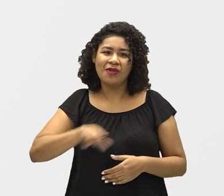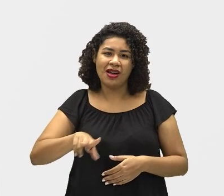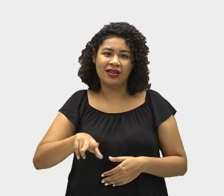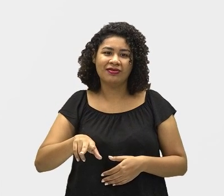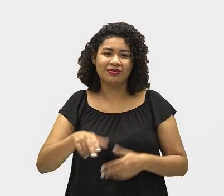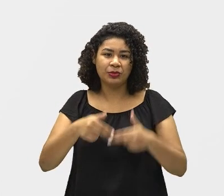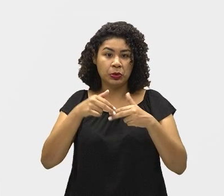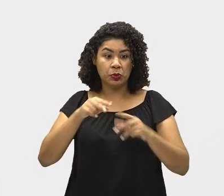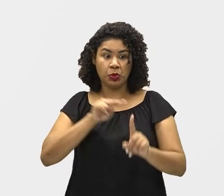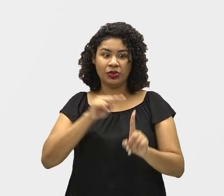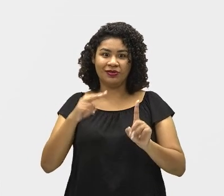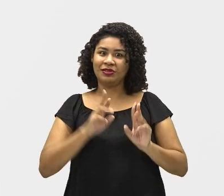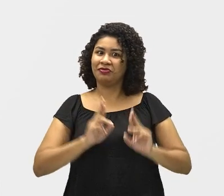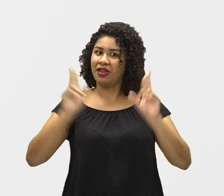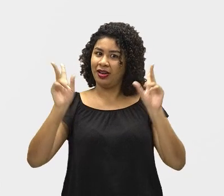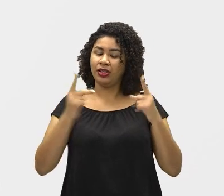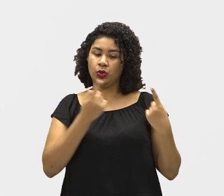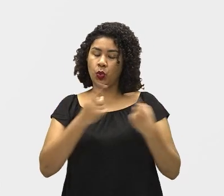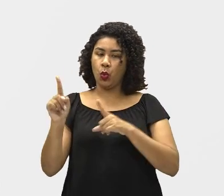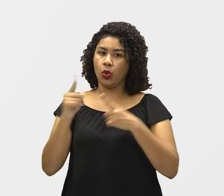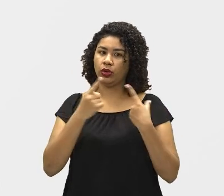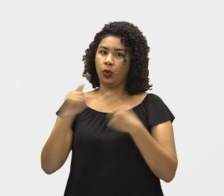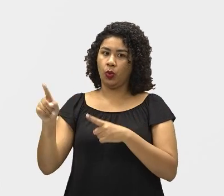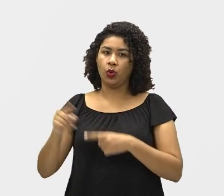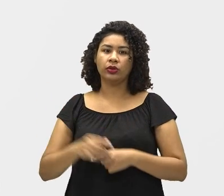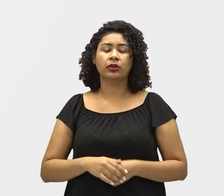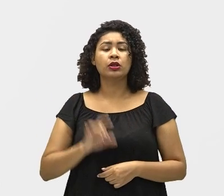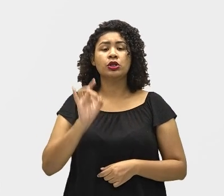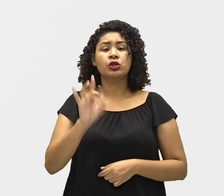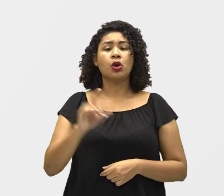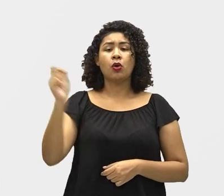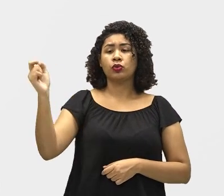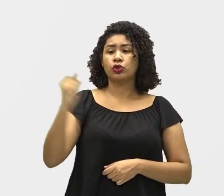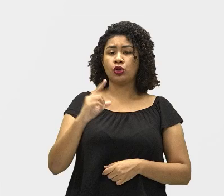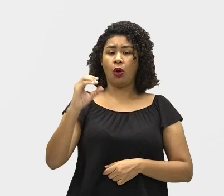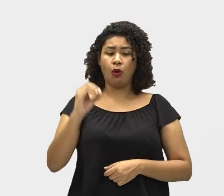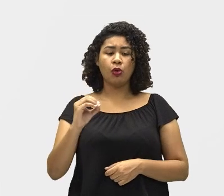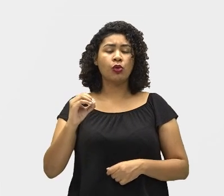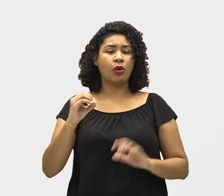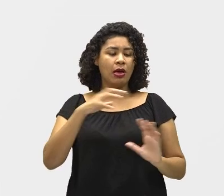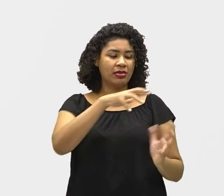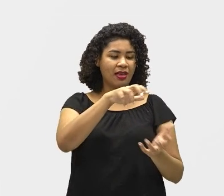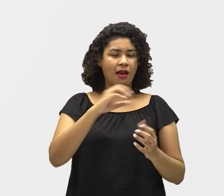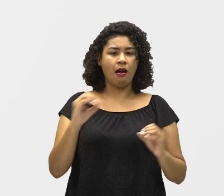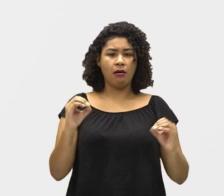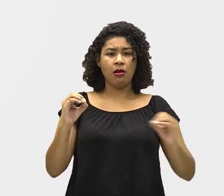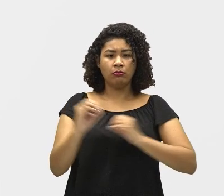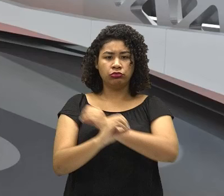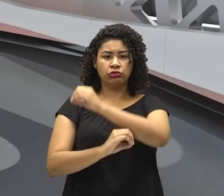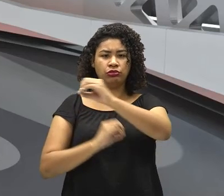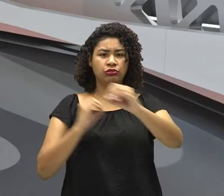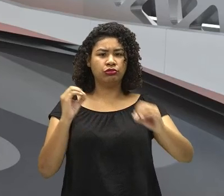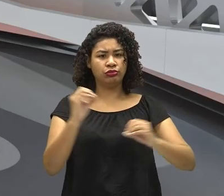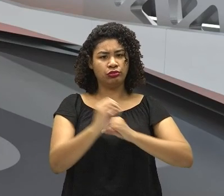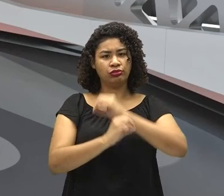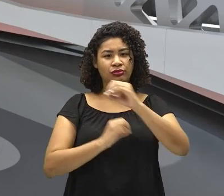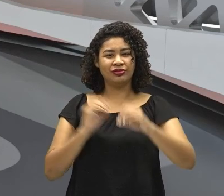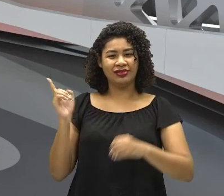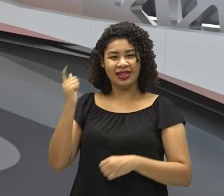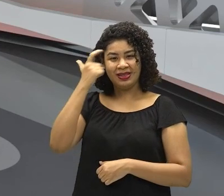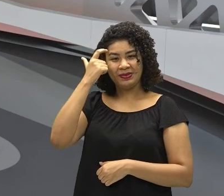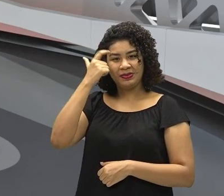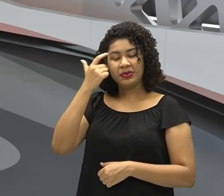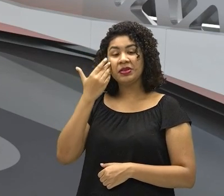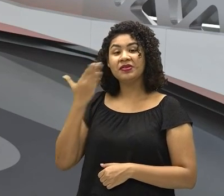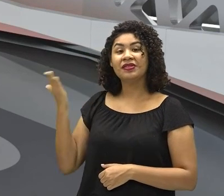tá? Tô brincando. Mas simplesmente um planeta que gira em torno do Sol. Então, nós vamos ver aqui rapidamente, eu vou trazer para vocês o exemplo